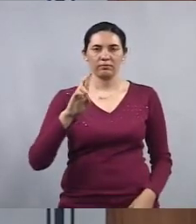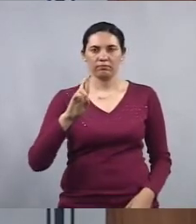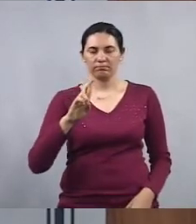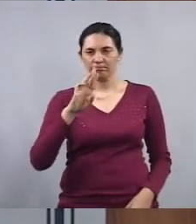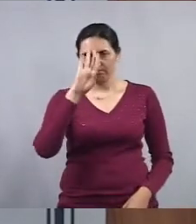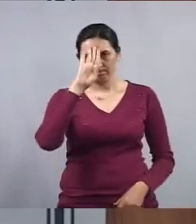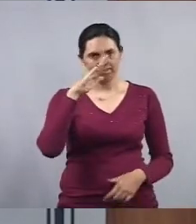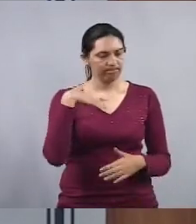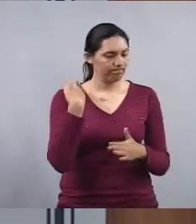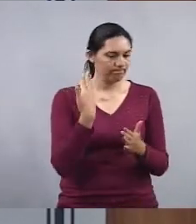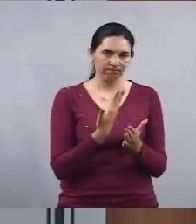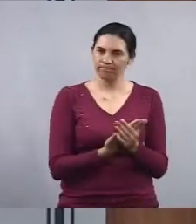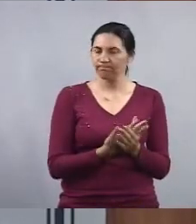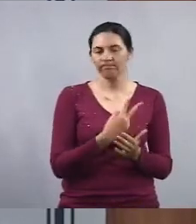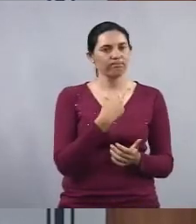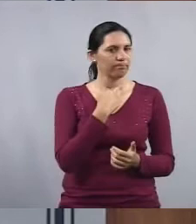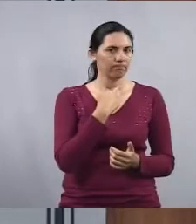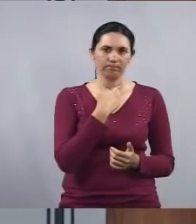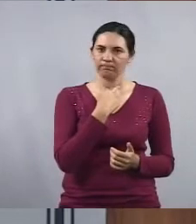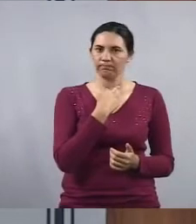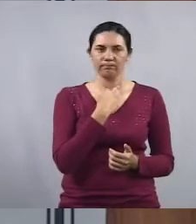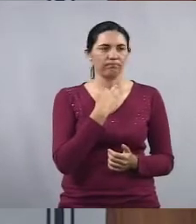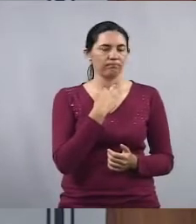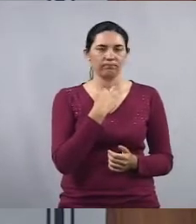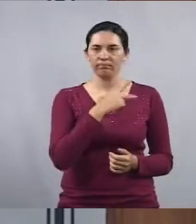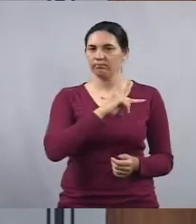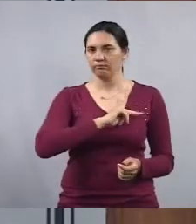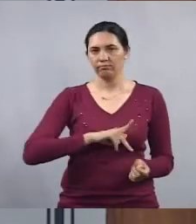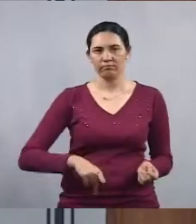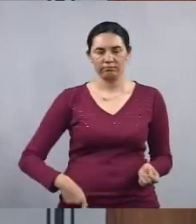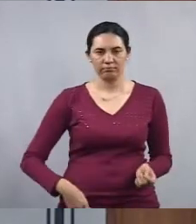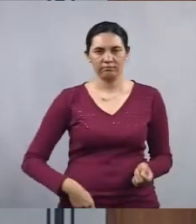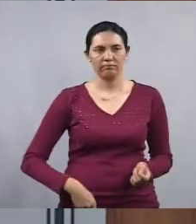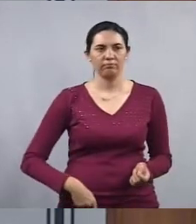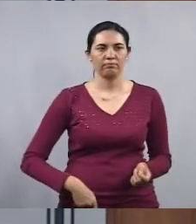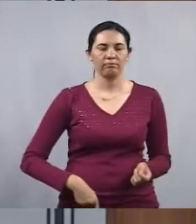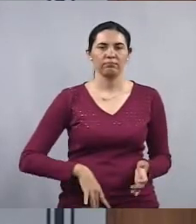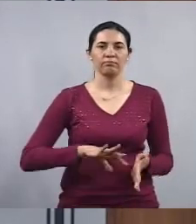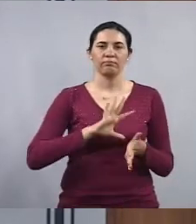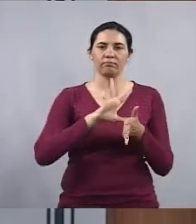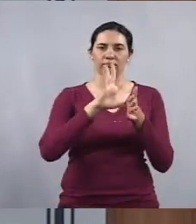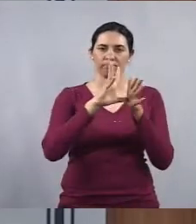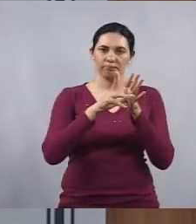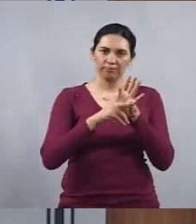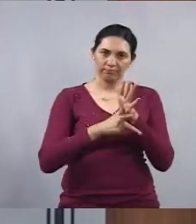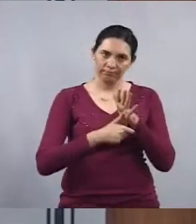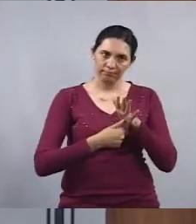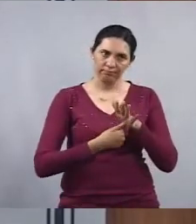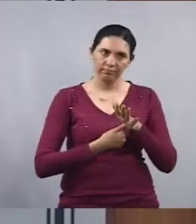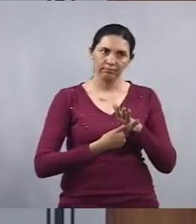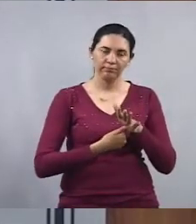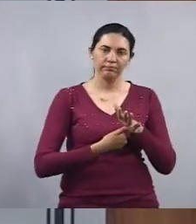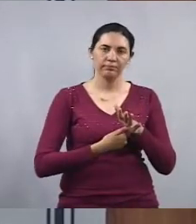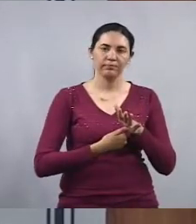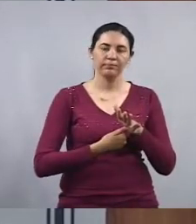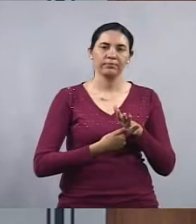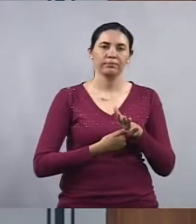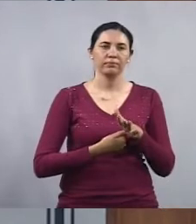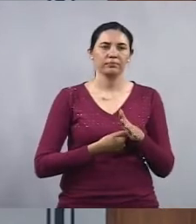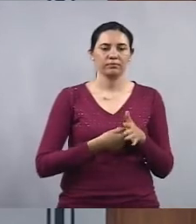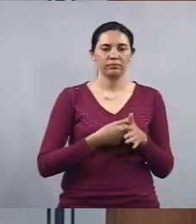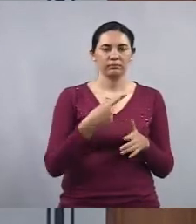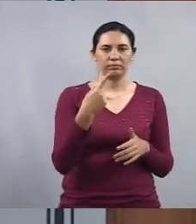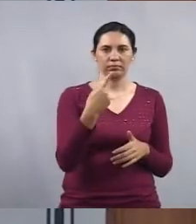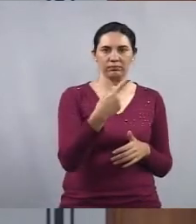possível da credibilidade de um presidente da república corrupto que é e com os